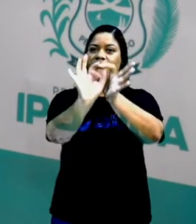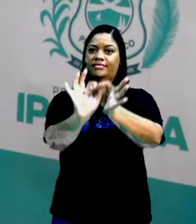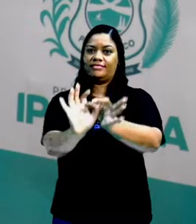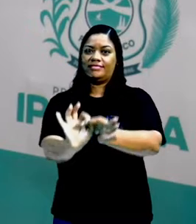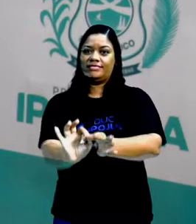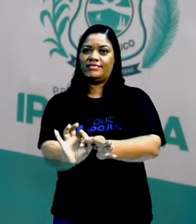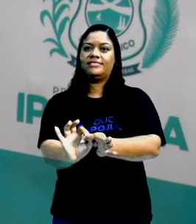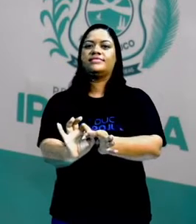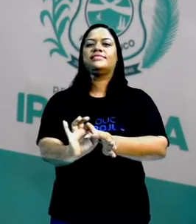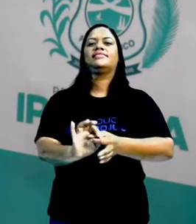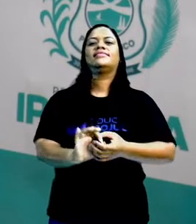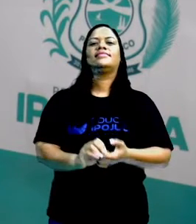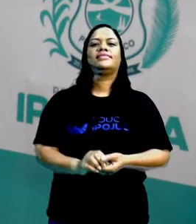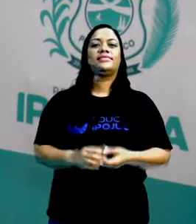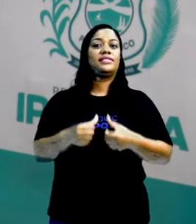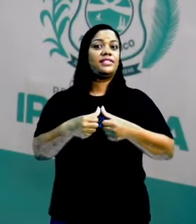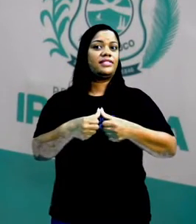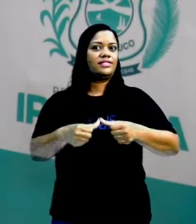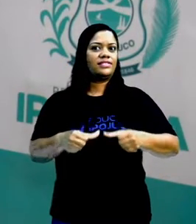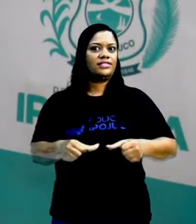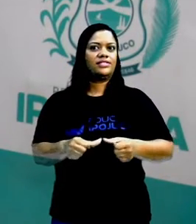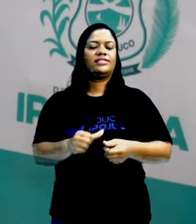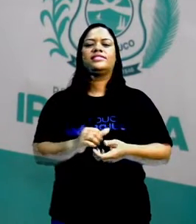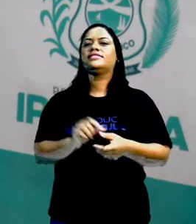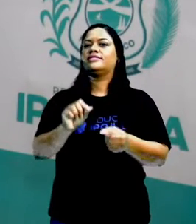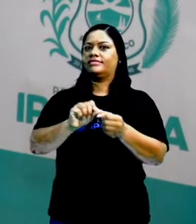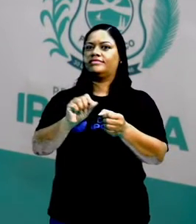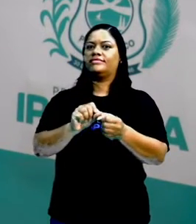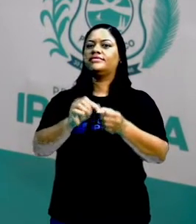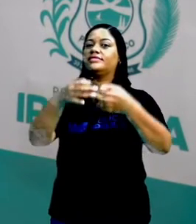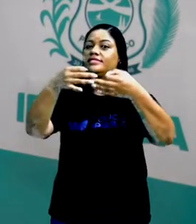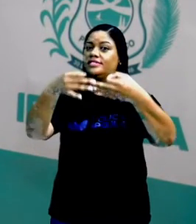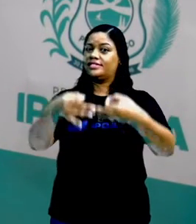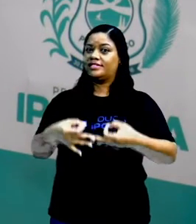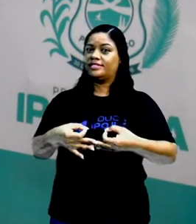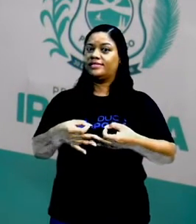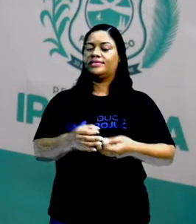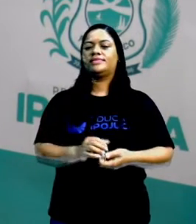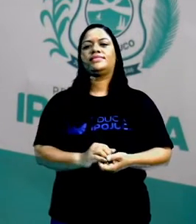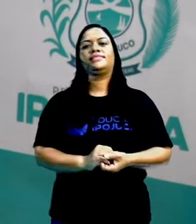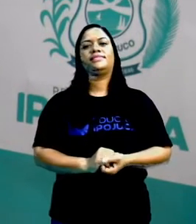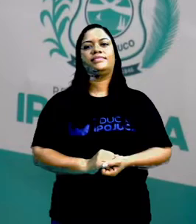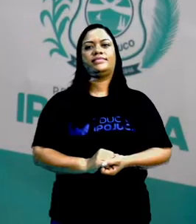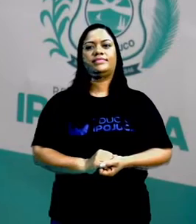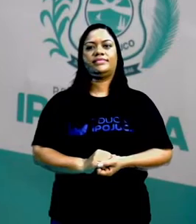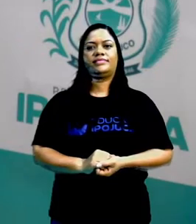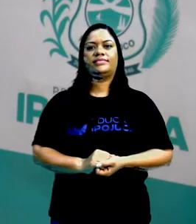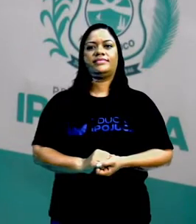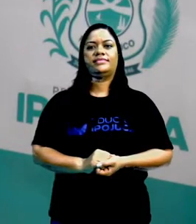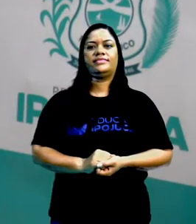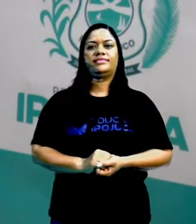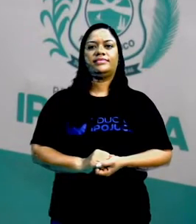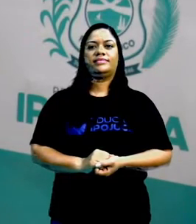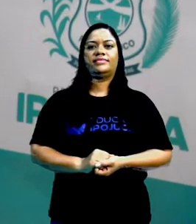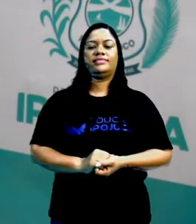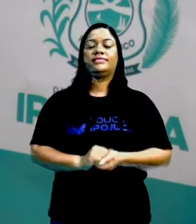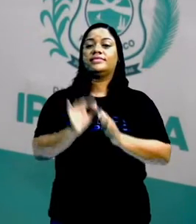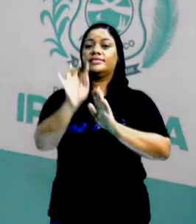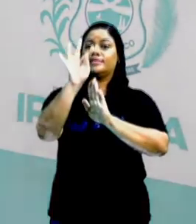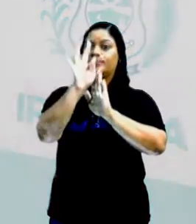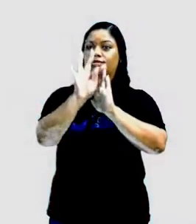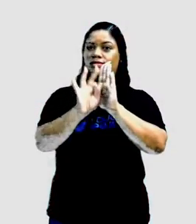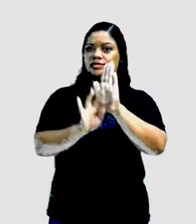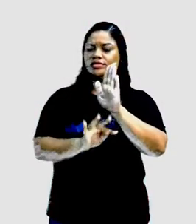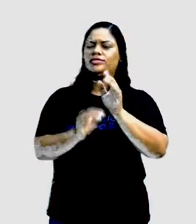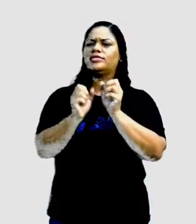a partir do contexto que ela está sendo empregada, tá certo? E aí vamos ver, os textos,